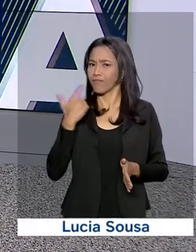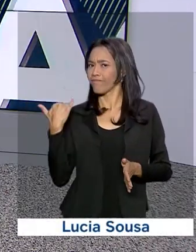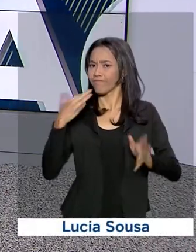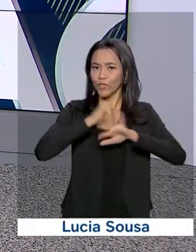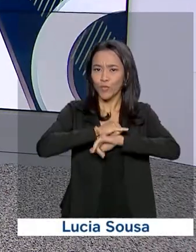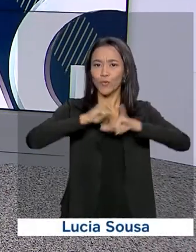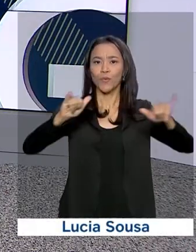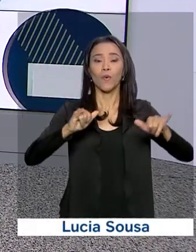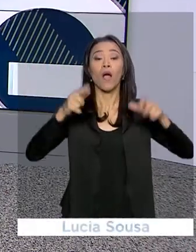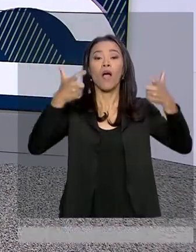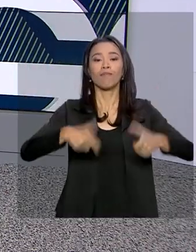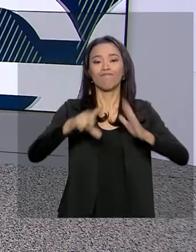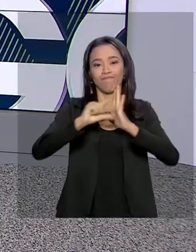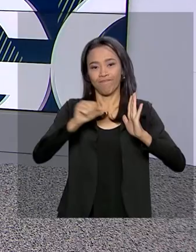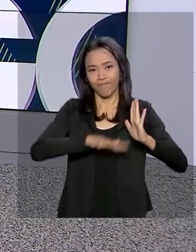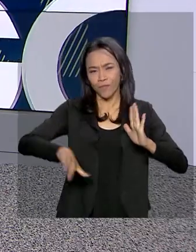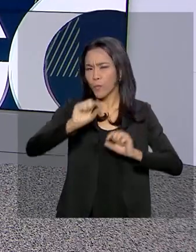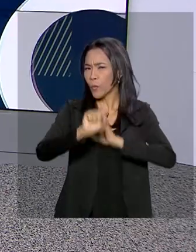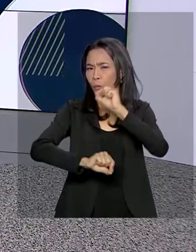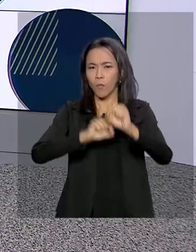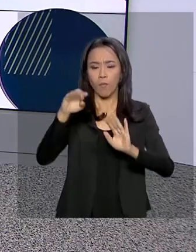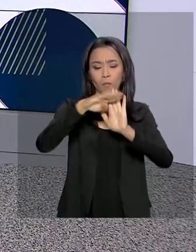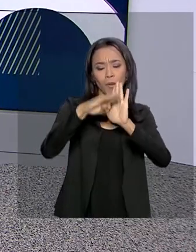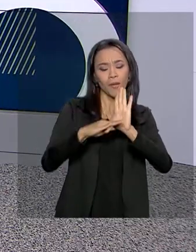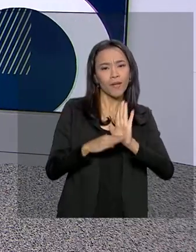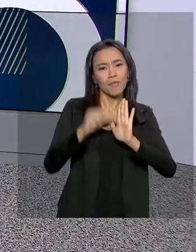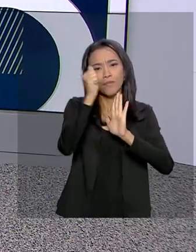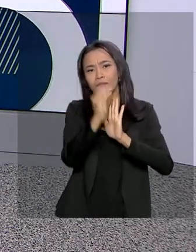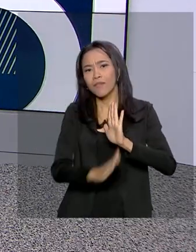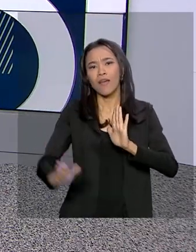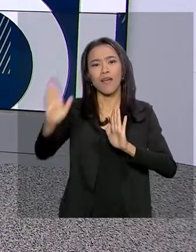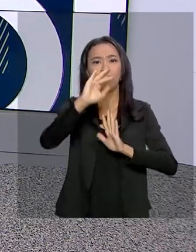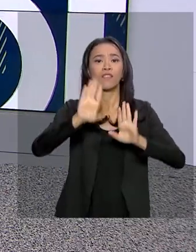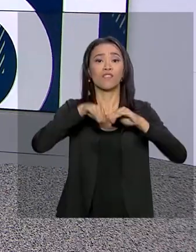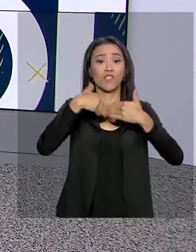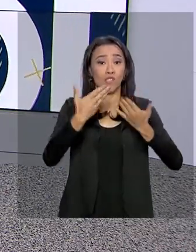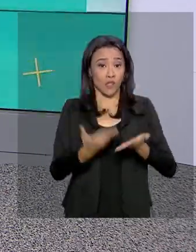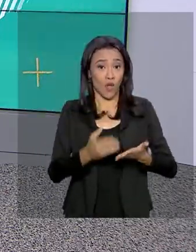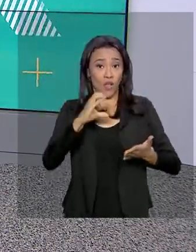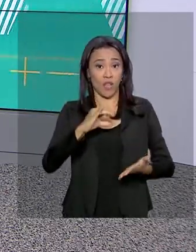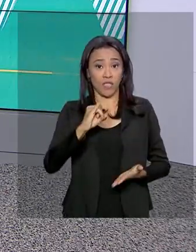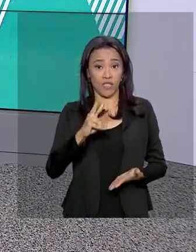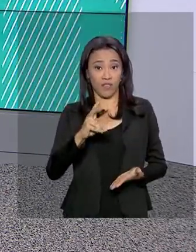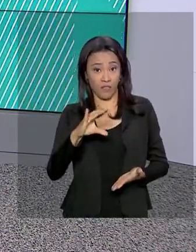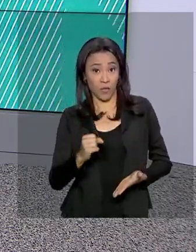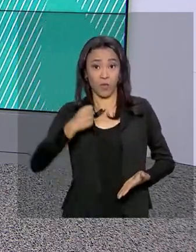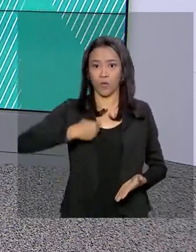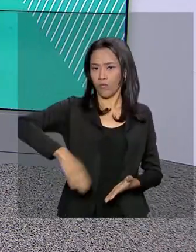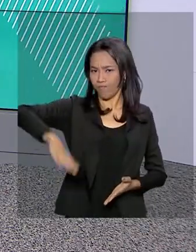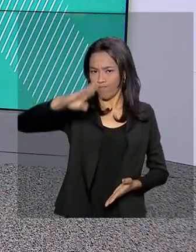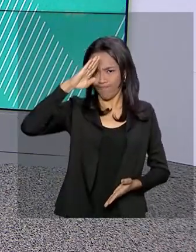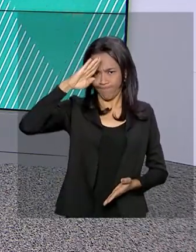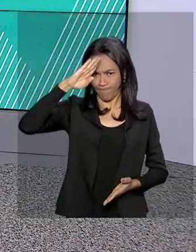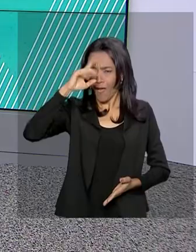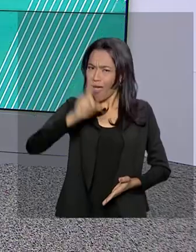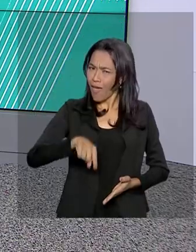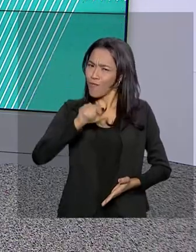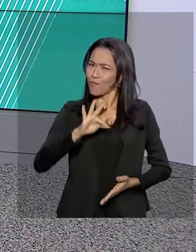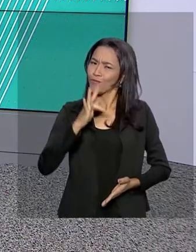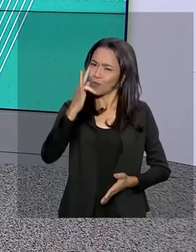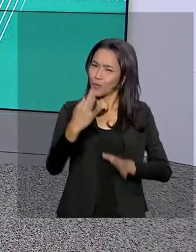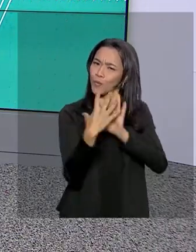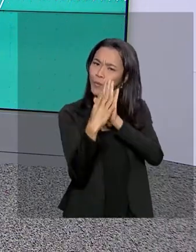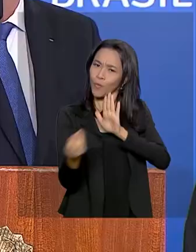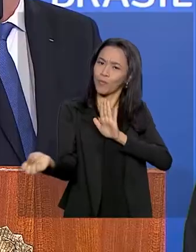Planalto o programa nacional das escolas cívico-militares. Para o presidente, o novo modelo de educação vai garantir o futuro do